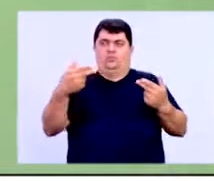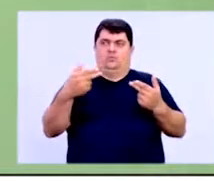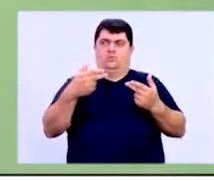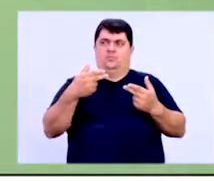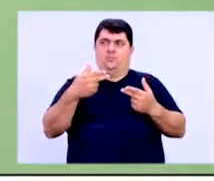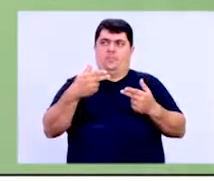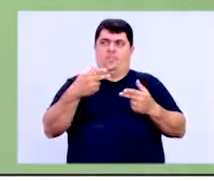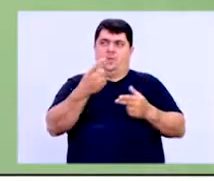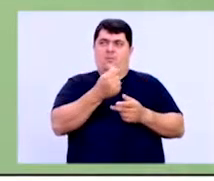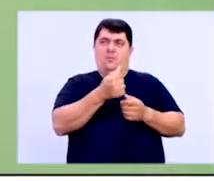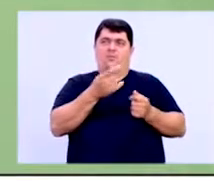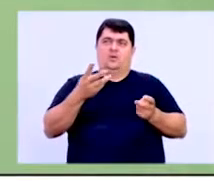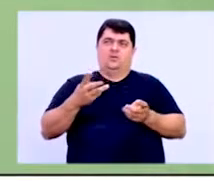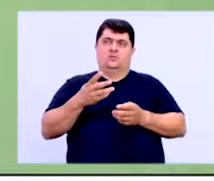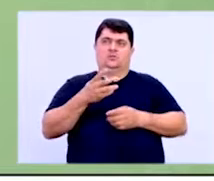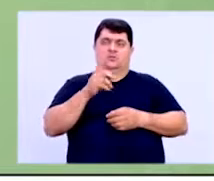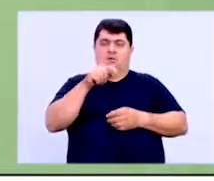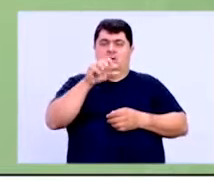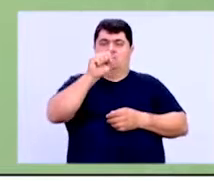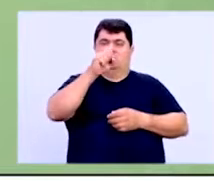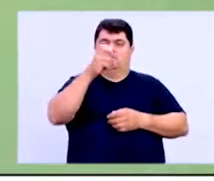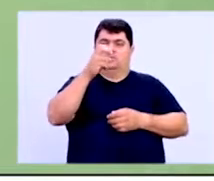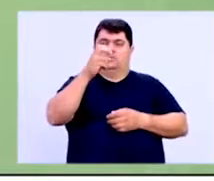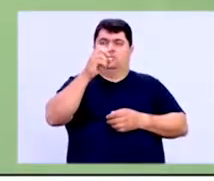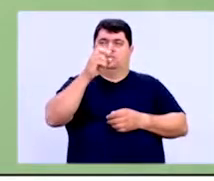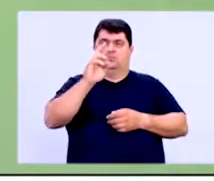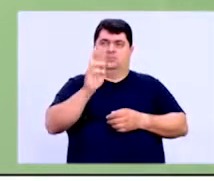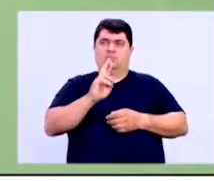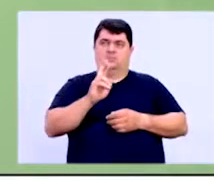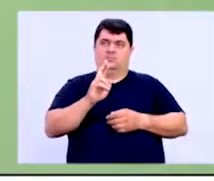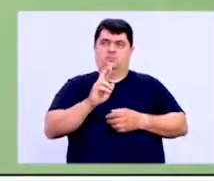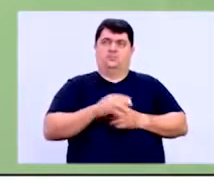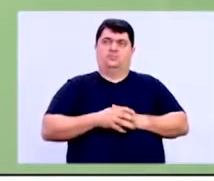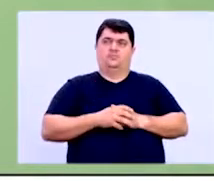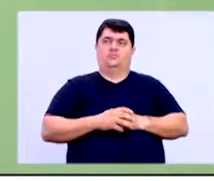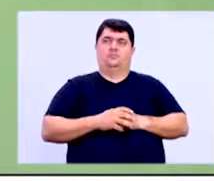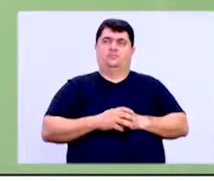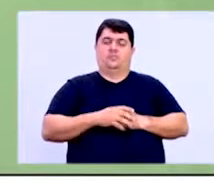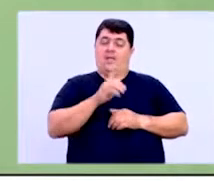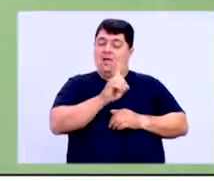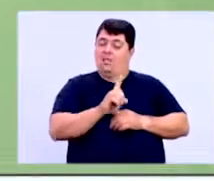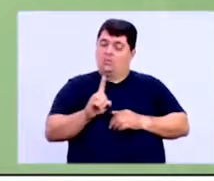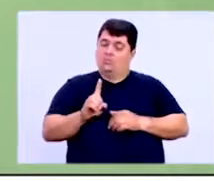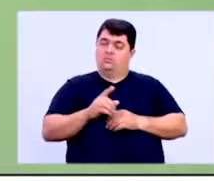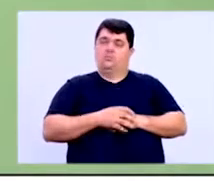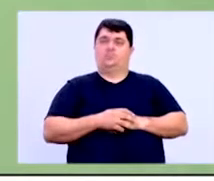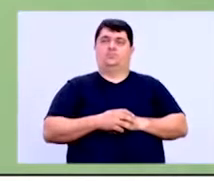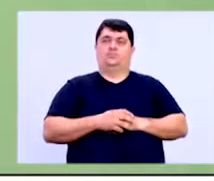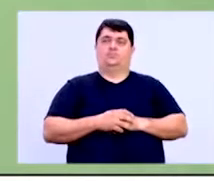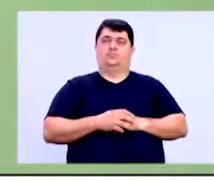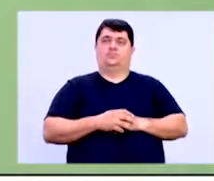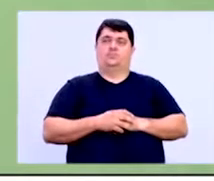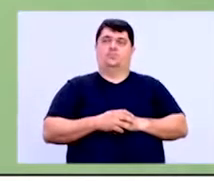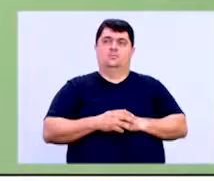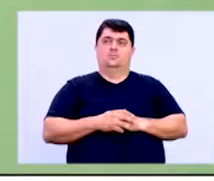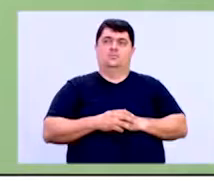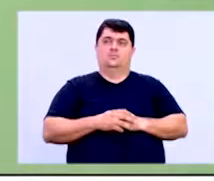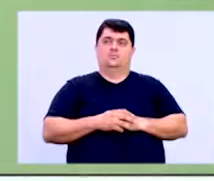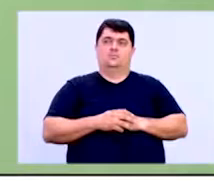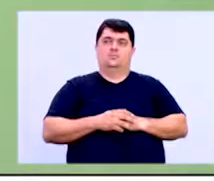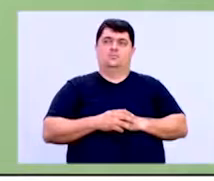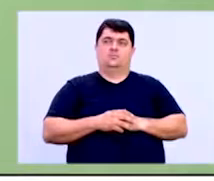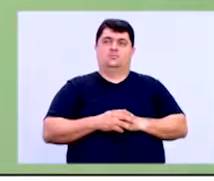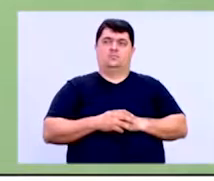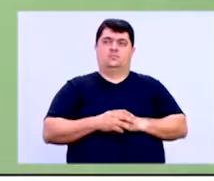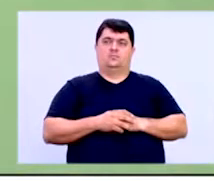Seu preço de venda é 85 cada unidade, preço de venda.